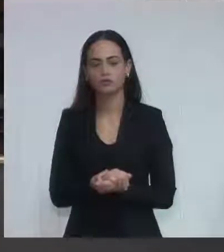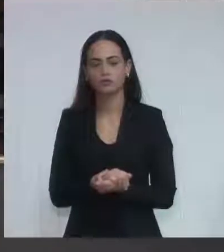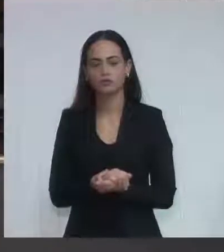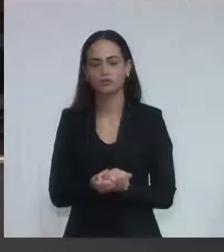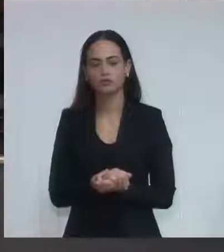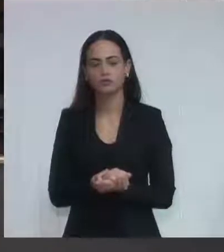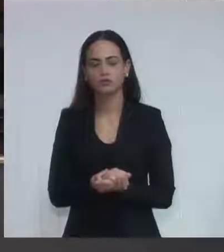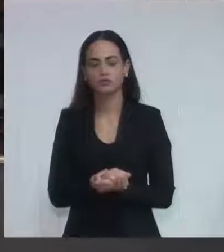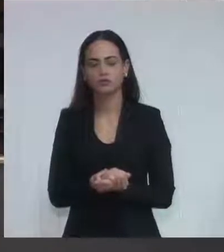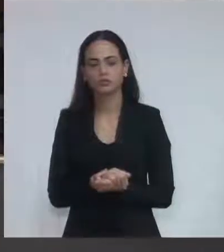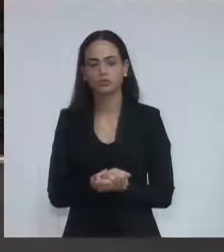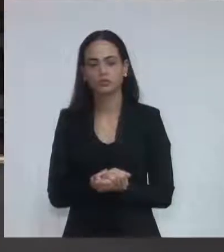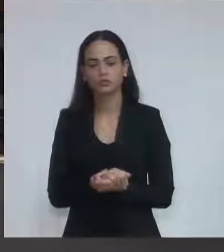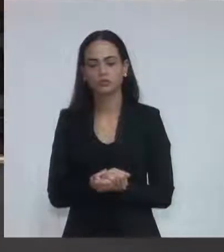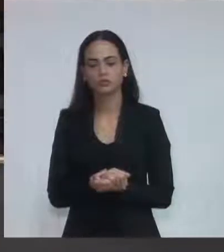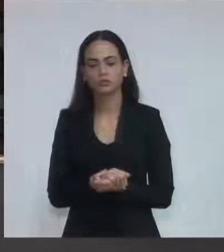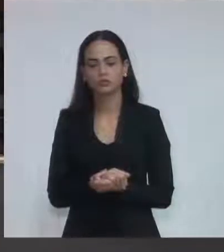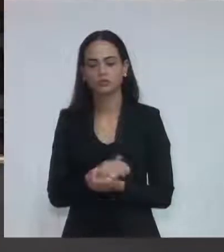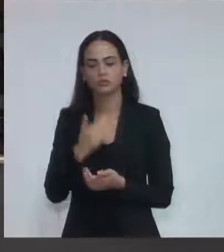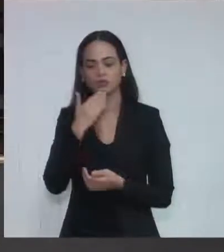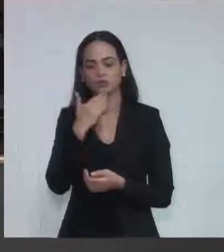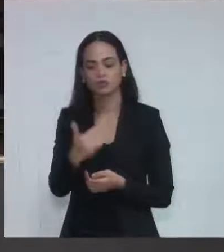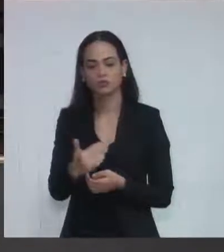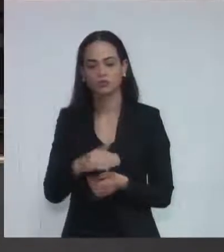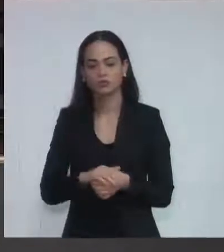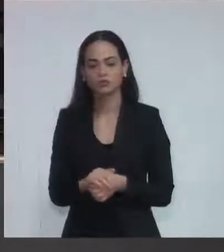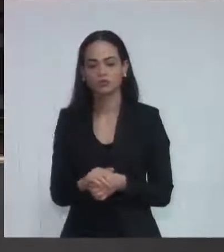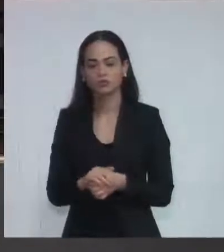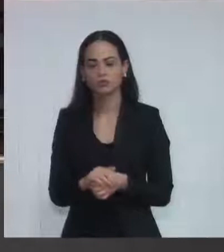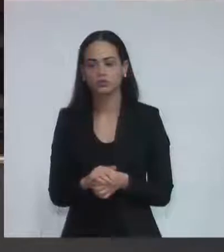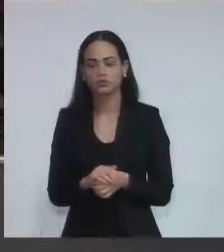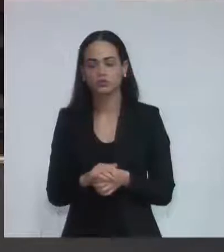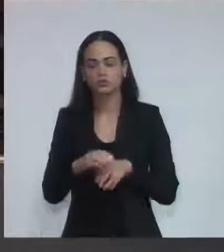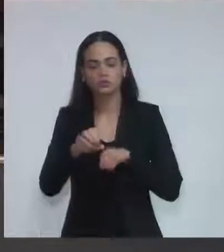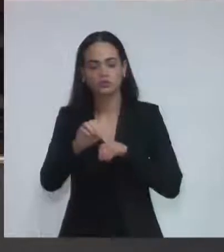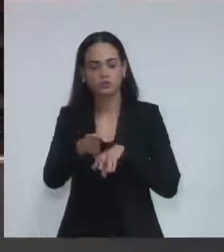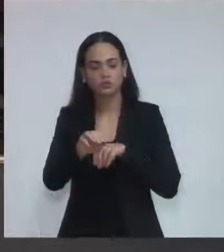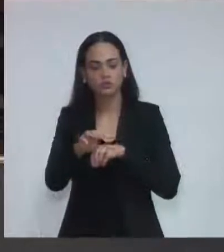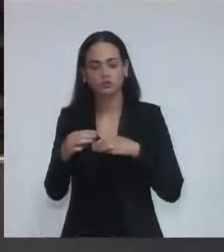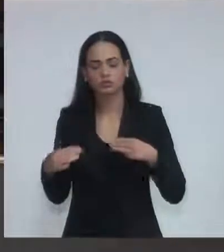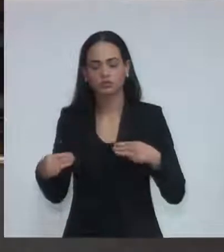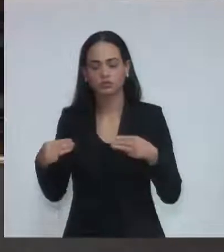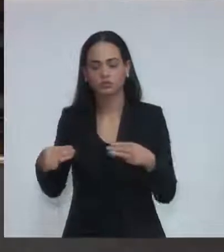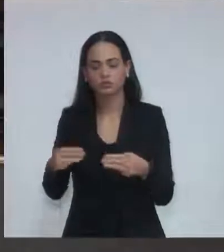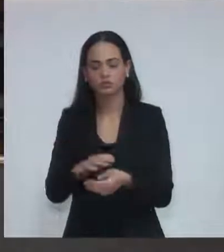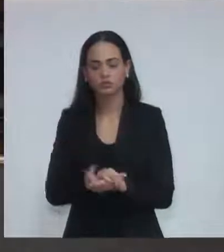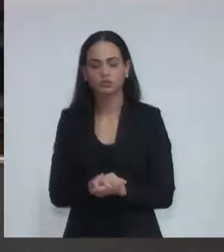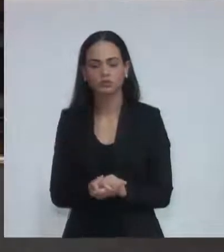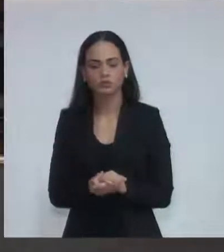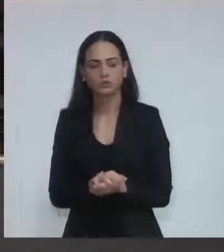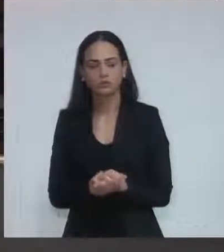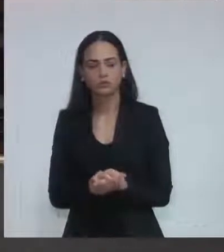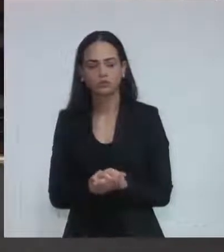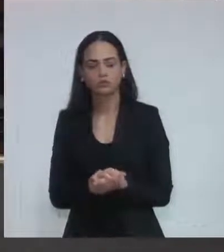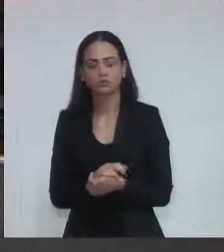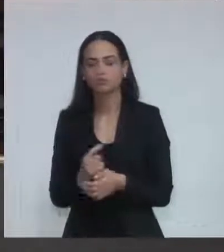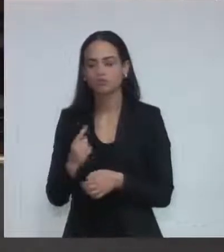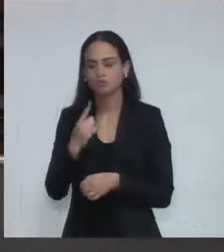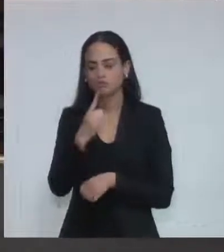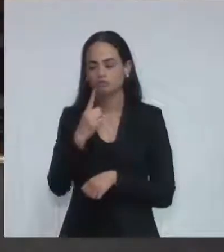cientificado ao excelentíssimo senhor ministro da Educação, Rocieli Soares da Silva, endereço Esplanada dos Ministérios, 8º